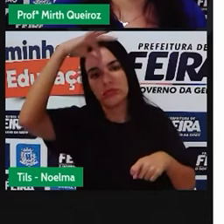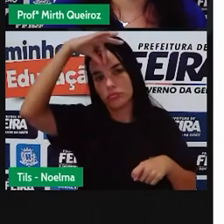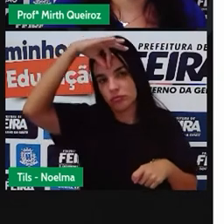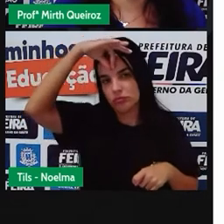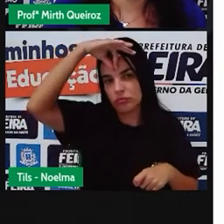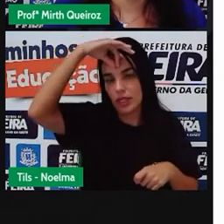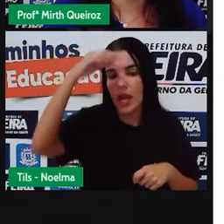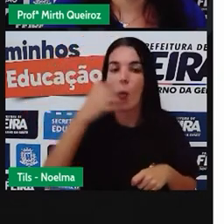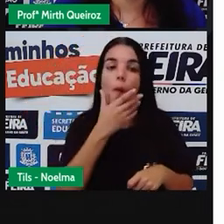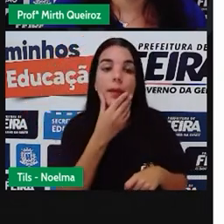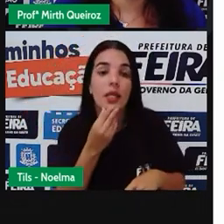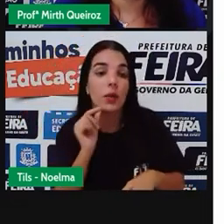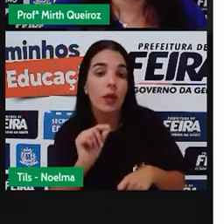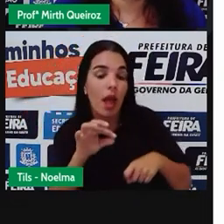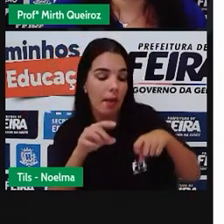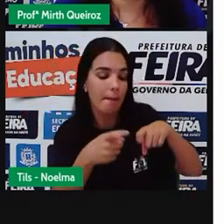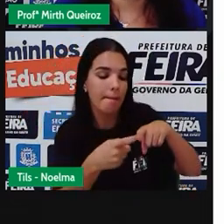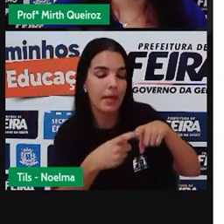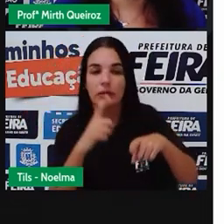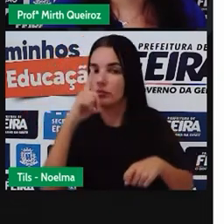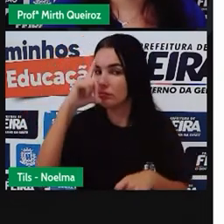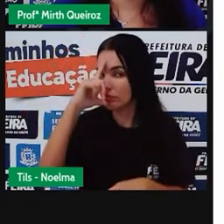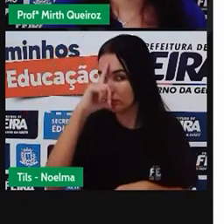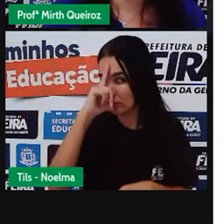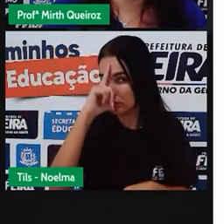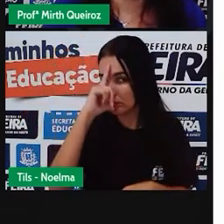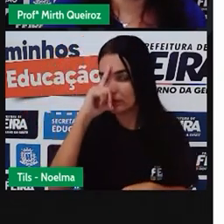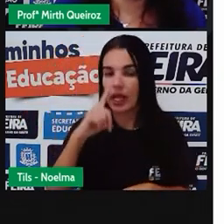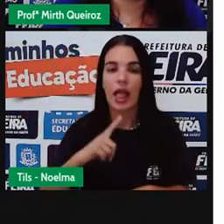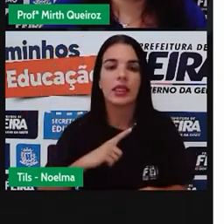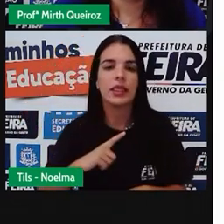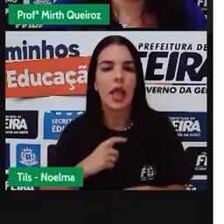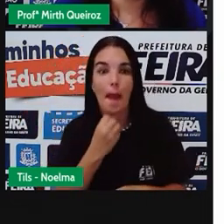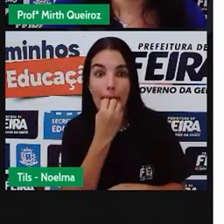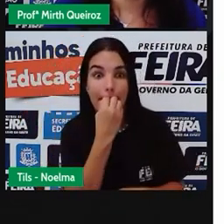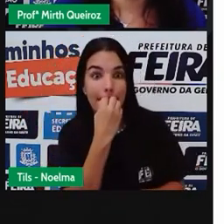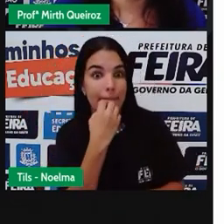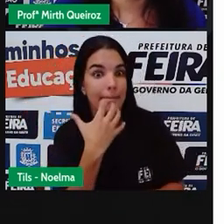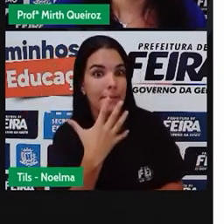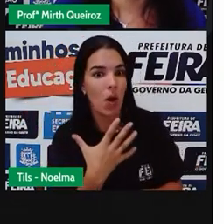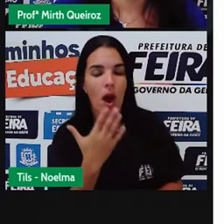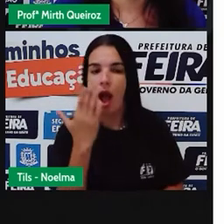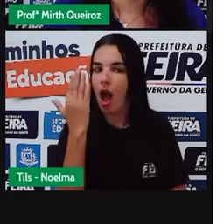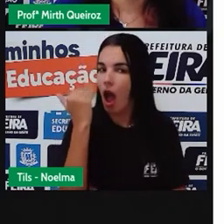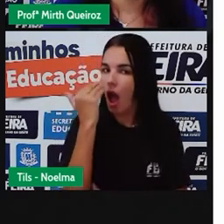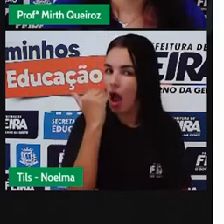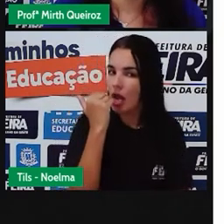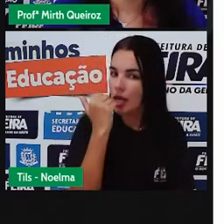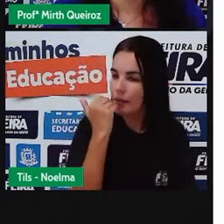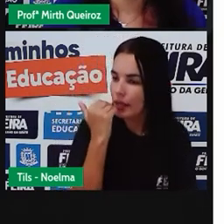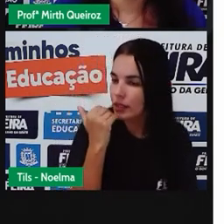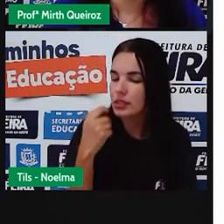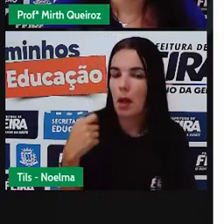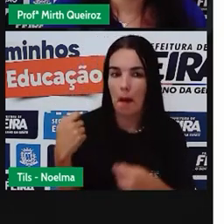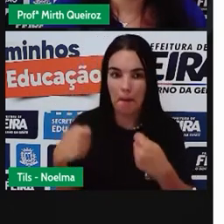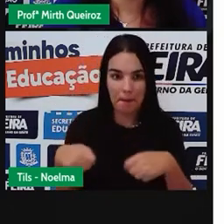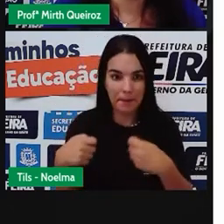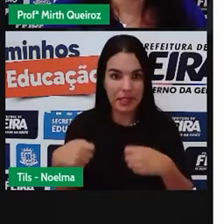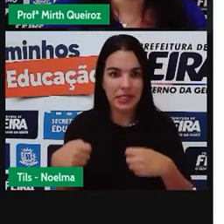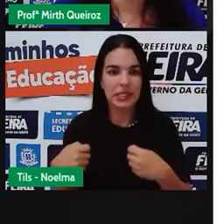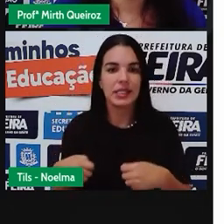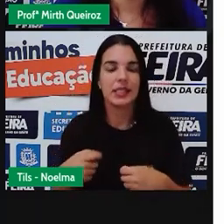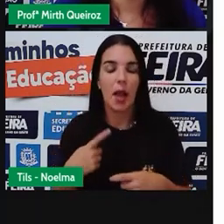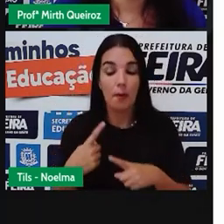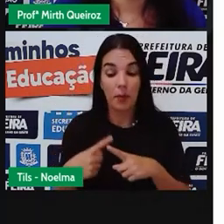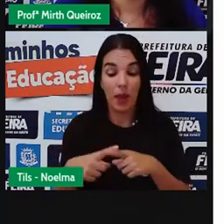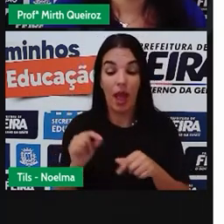e no caso dos meninos, urologista. Ter uma boa alimentação é muito importante durante esse período, principalmente porque eles estão em